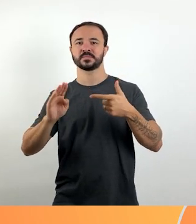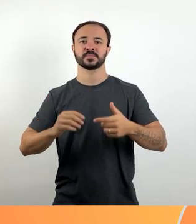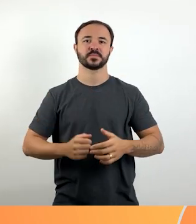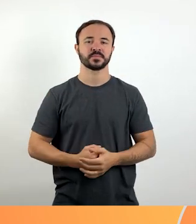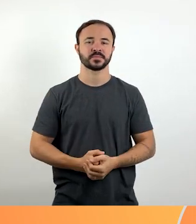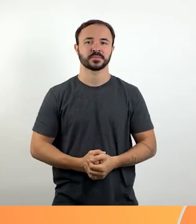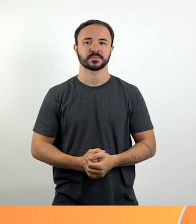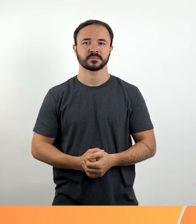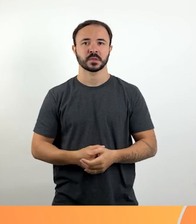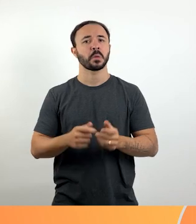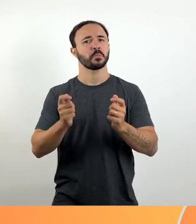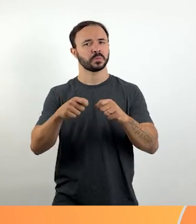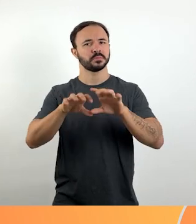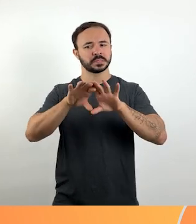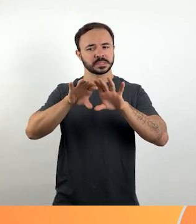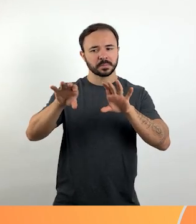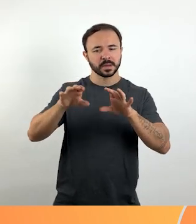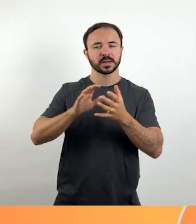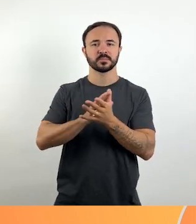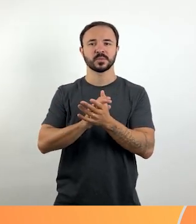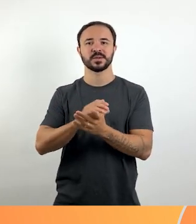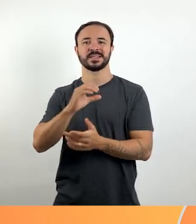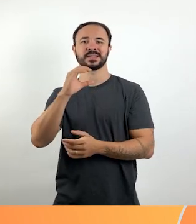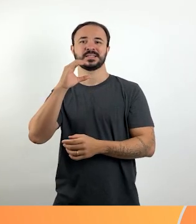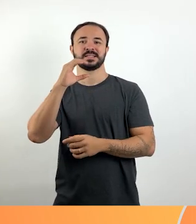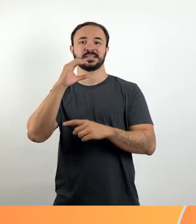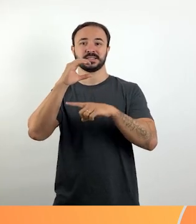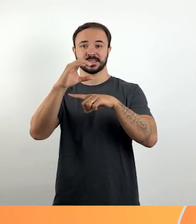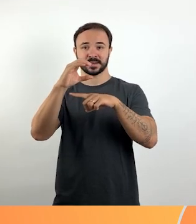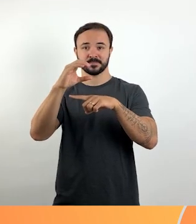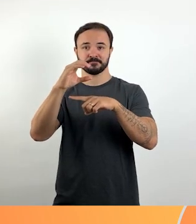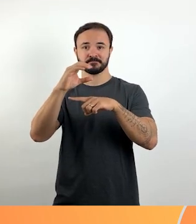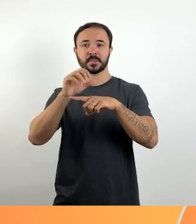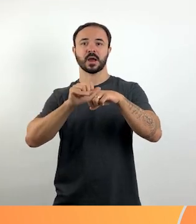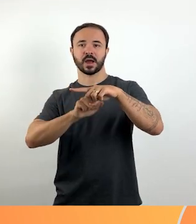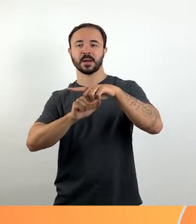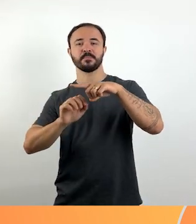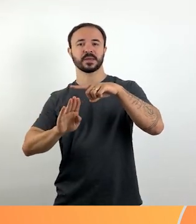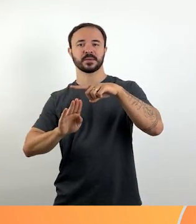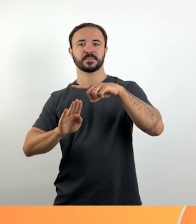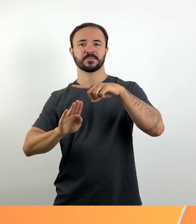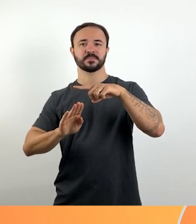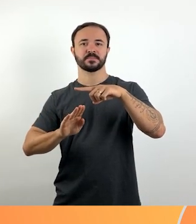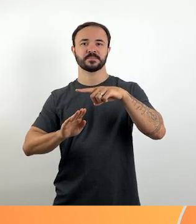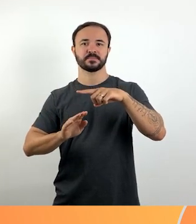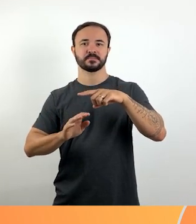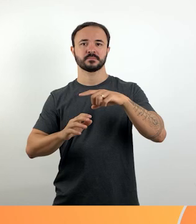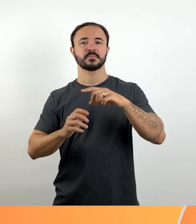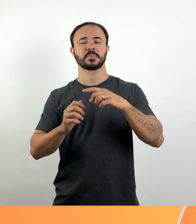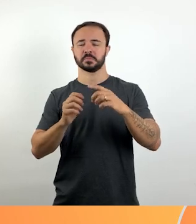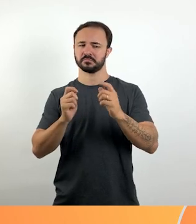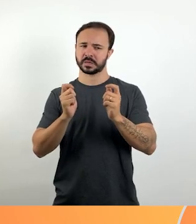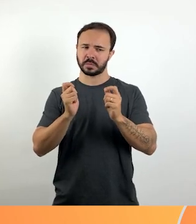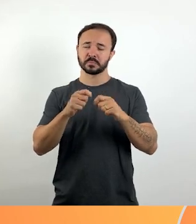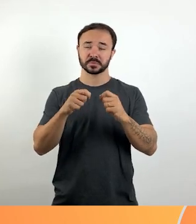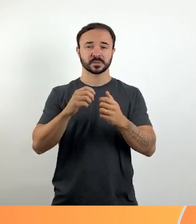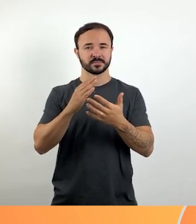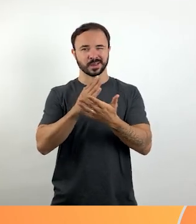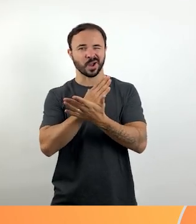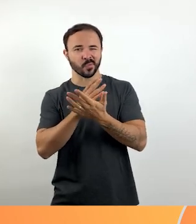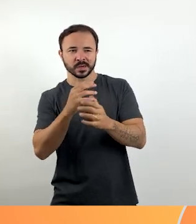pode ser separado por C sobre AB. Então, estou utilizando aqui alguns